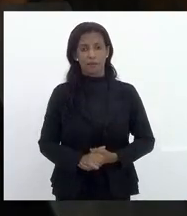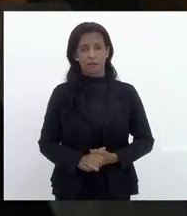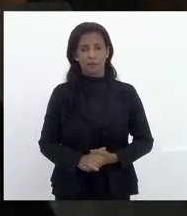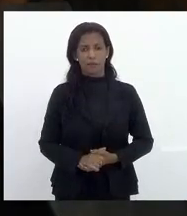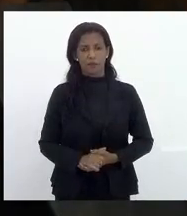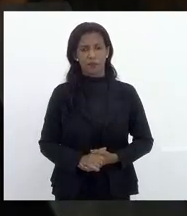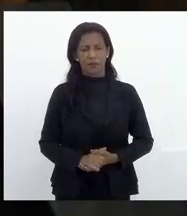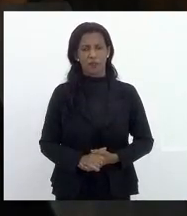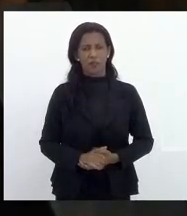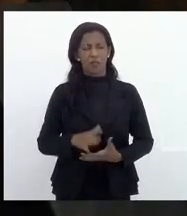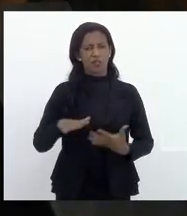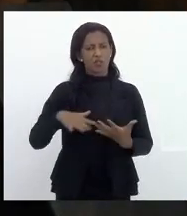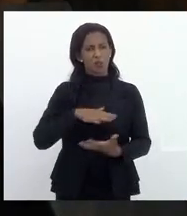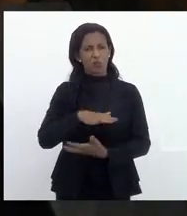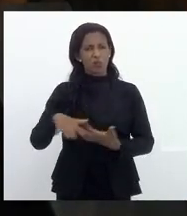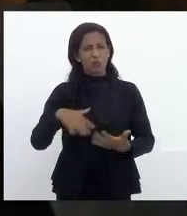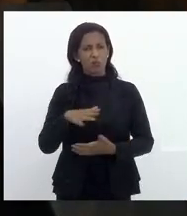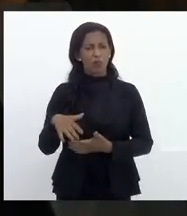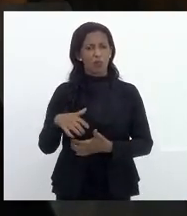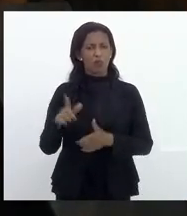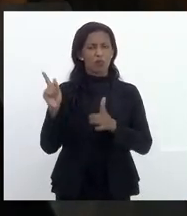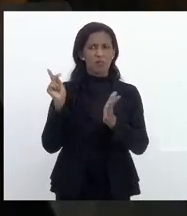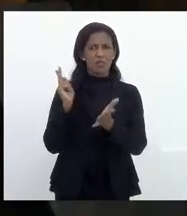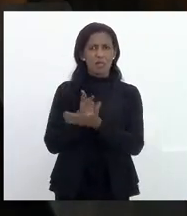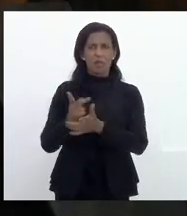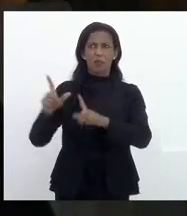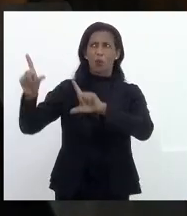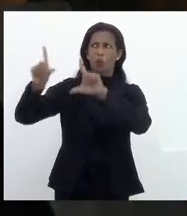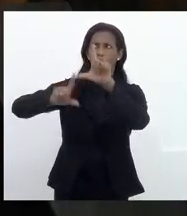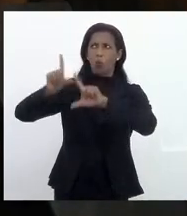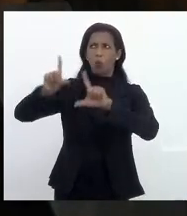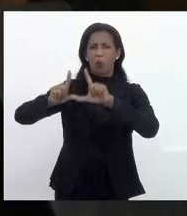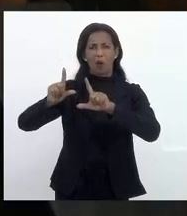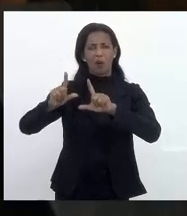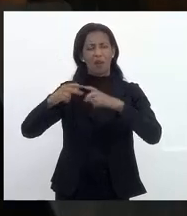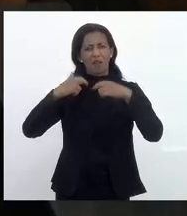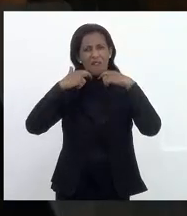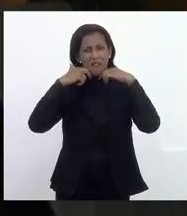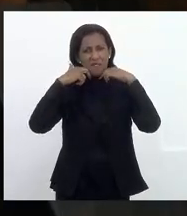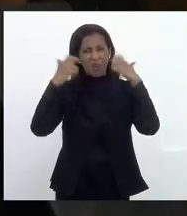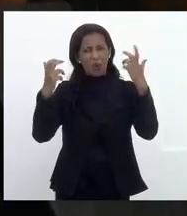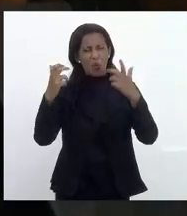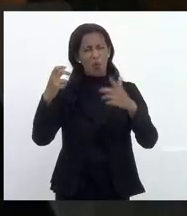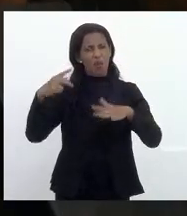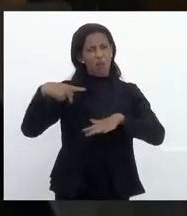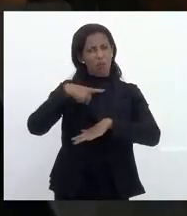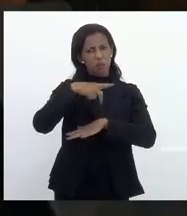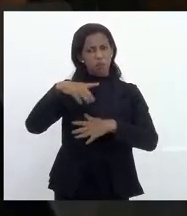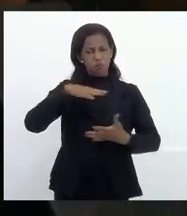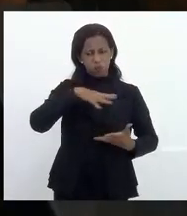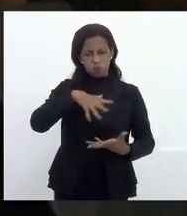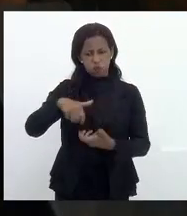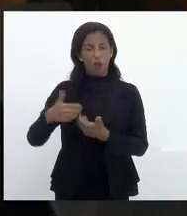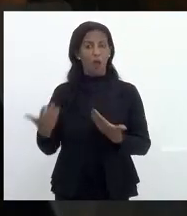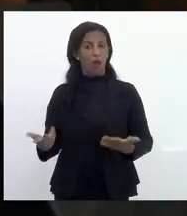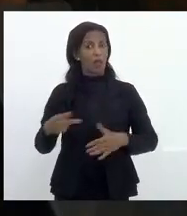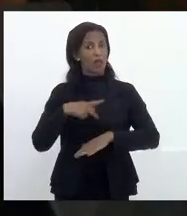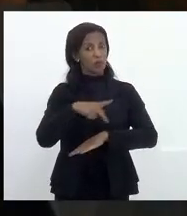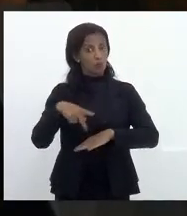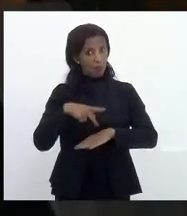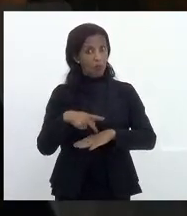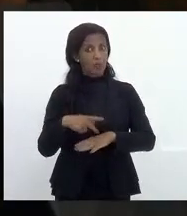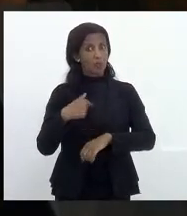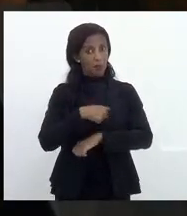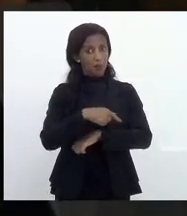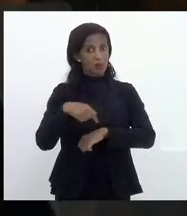somos movidos aí em várias matérias trágica vergonhosa a nível Nacional Aliás o nosso país vem passando pelo